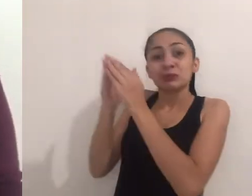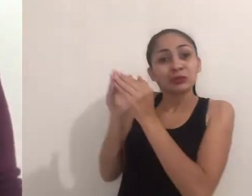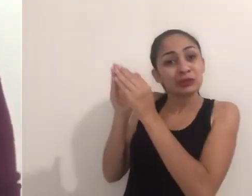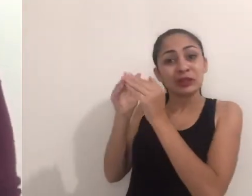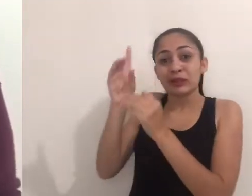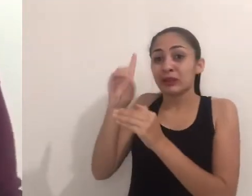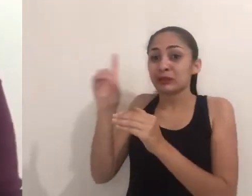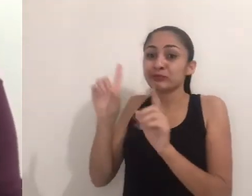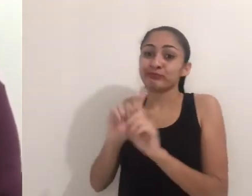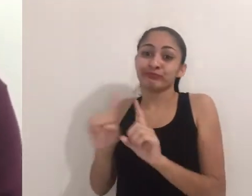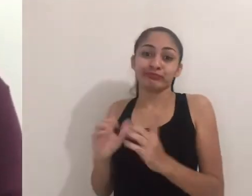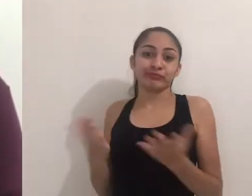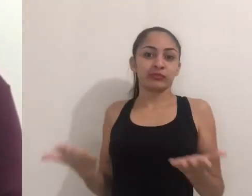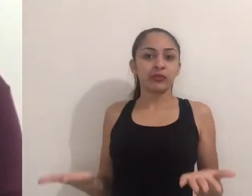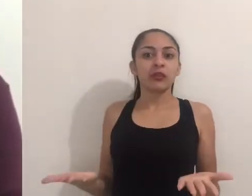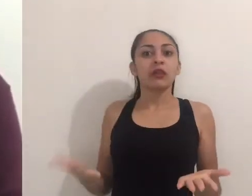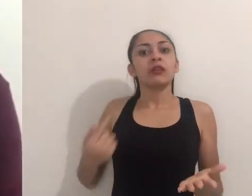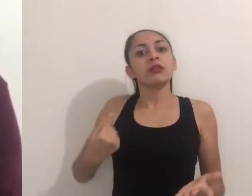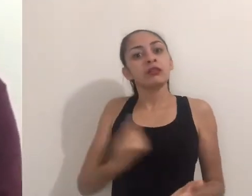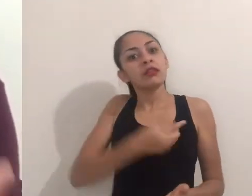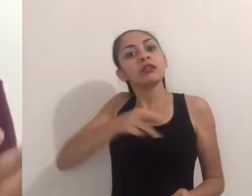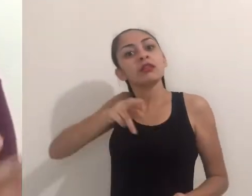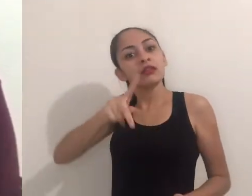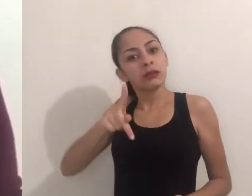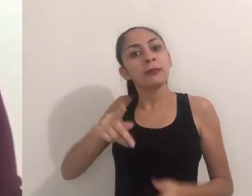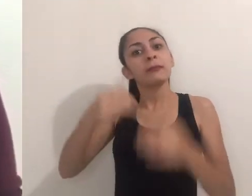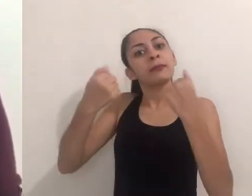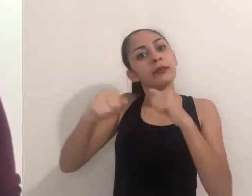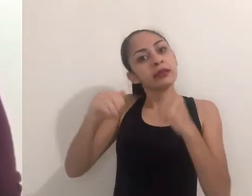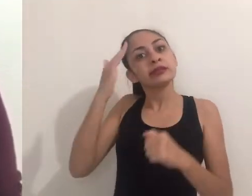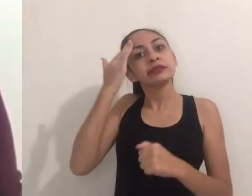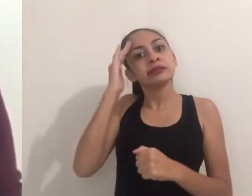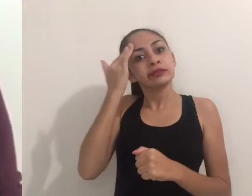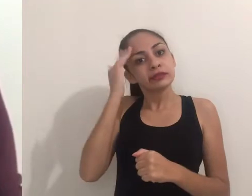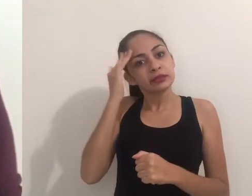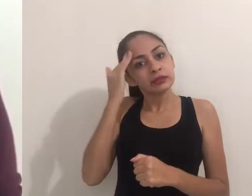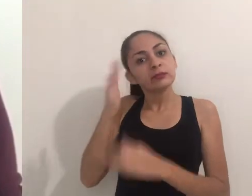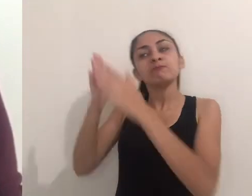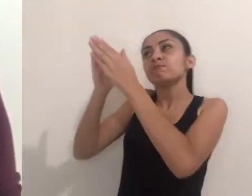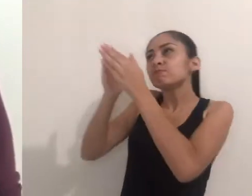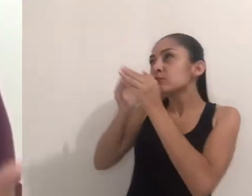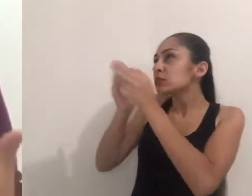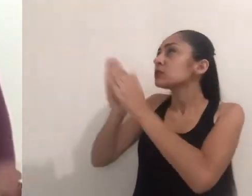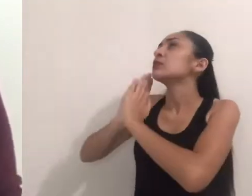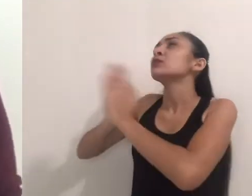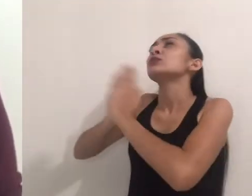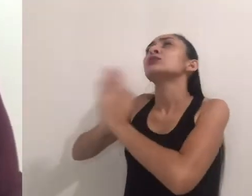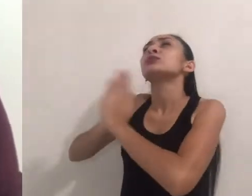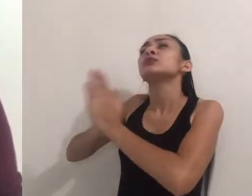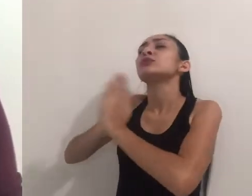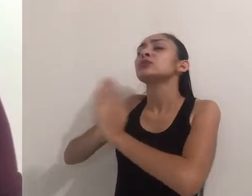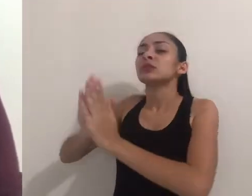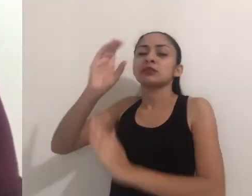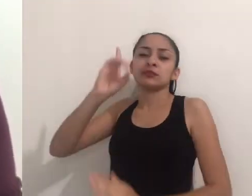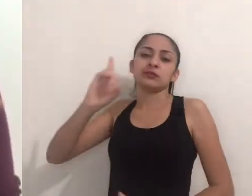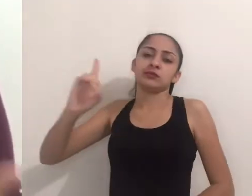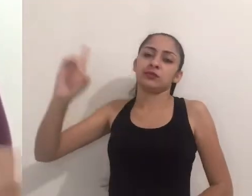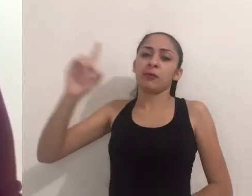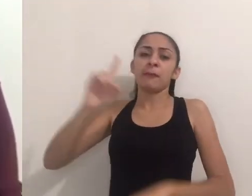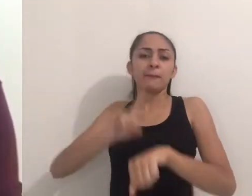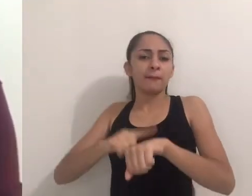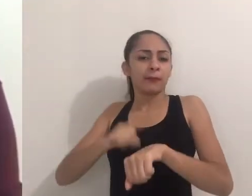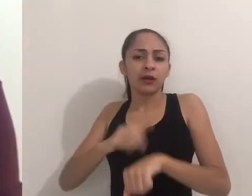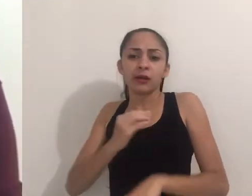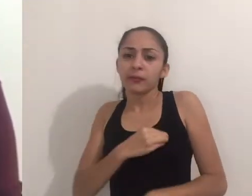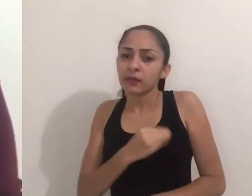E diferente de como Adão e Eva agiram, nós precisamos compreender a necessidade que nós temos de buscar a Deus,